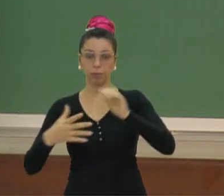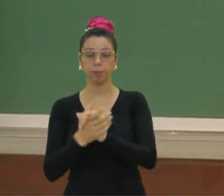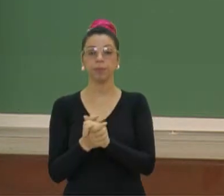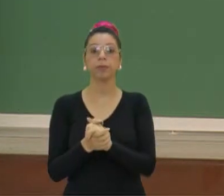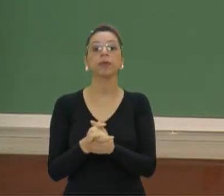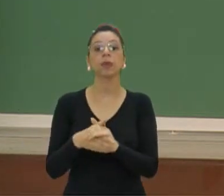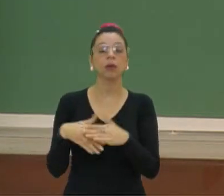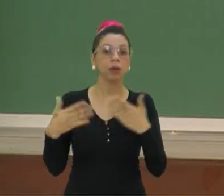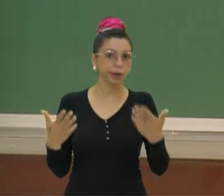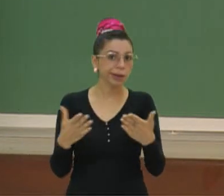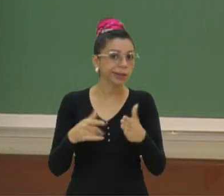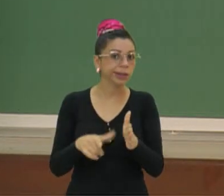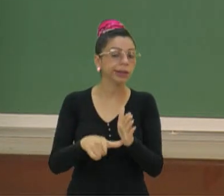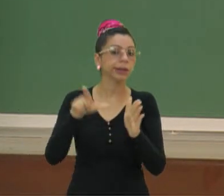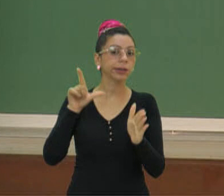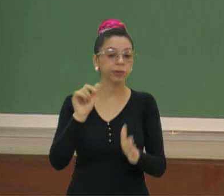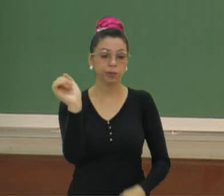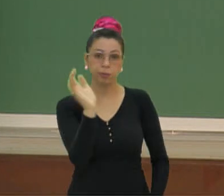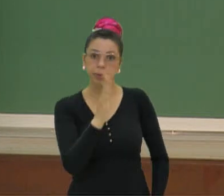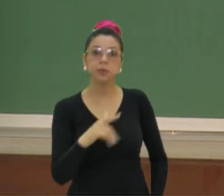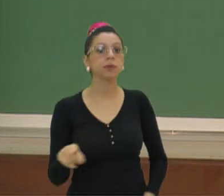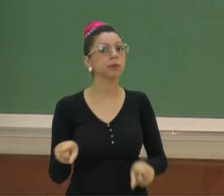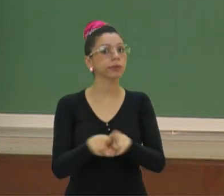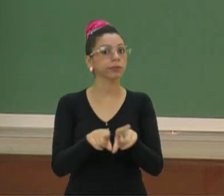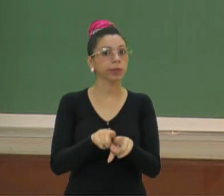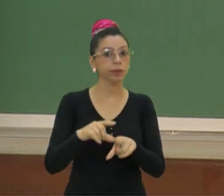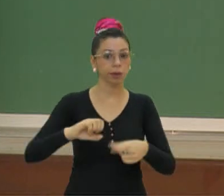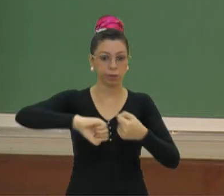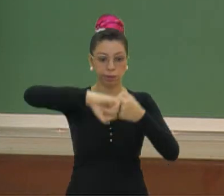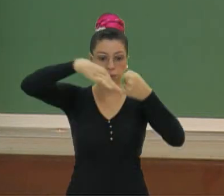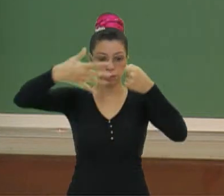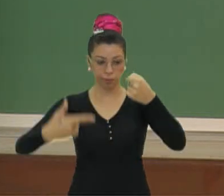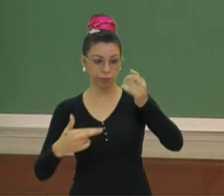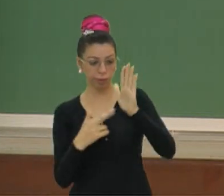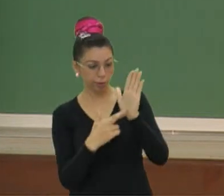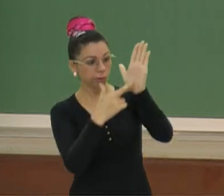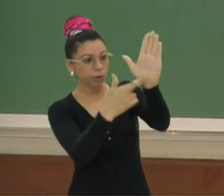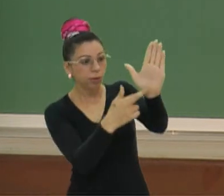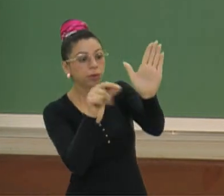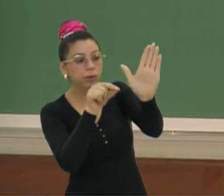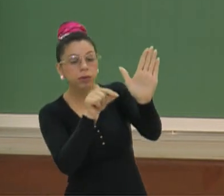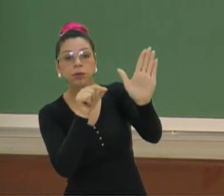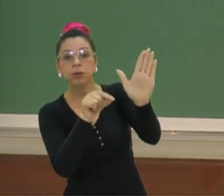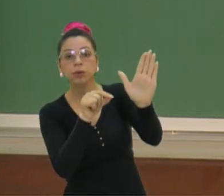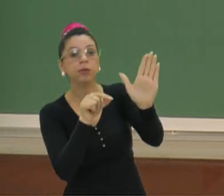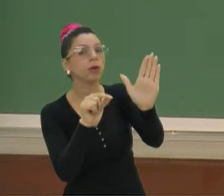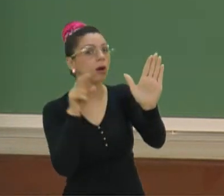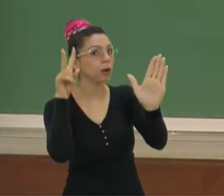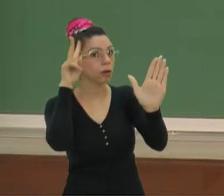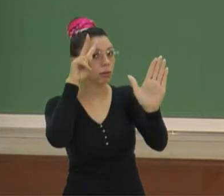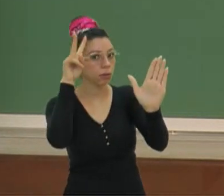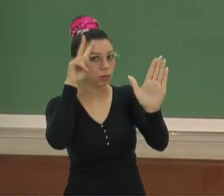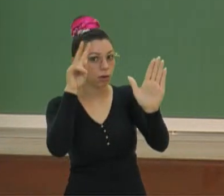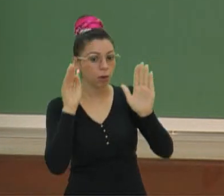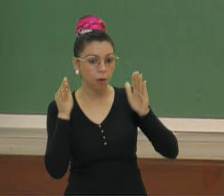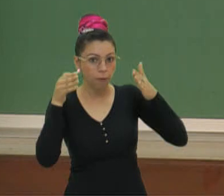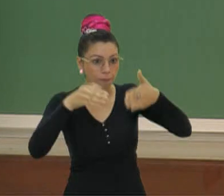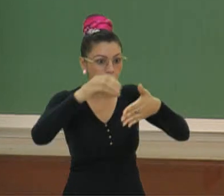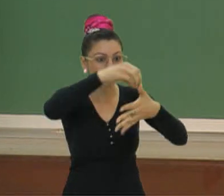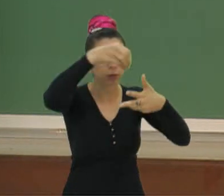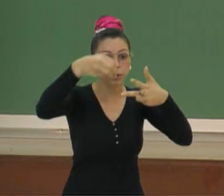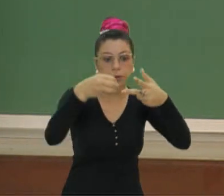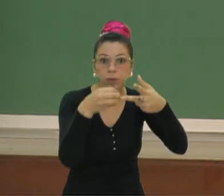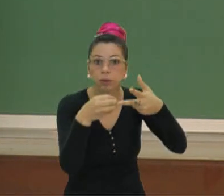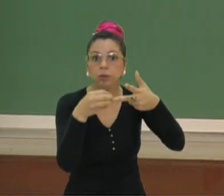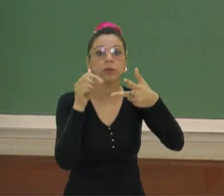democracia representativa. Era assim também. A democracia representativa, você se recorde. Foco no Enem, né? Você